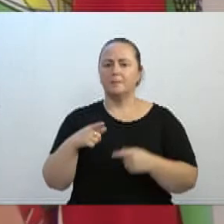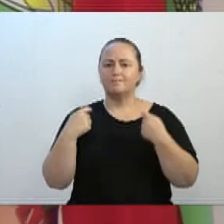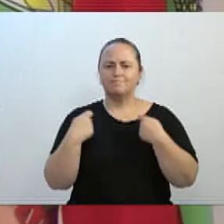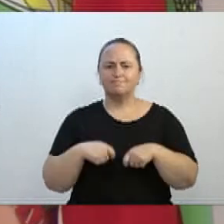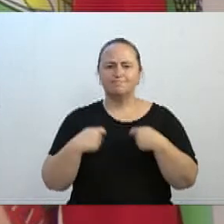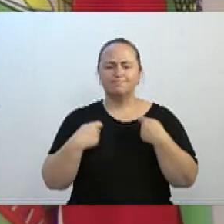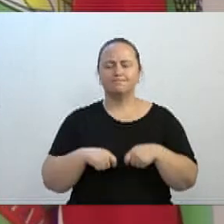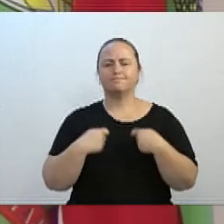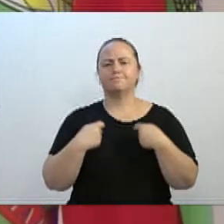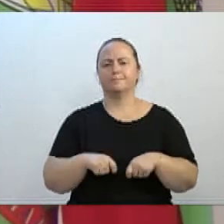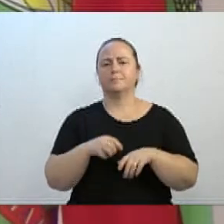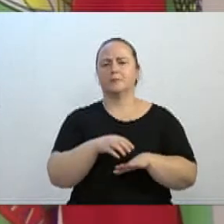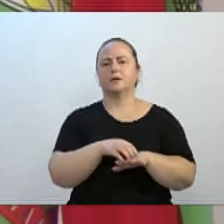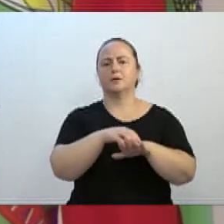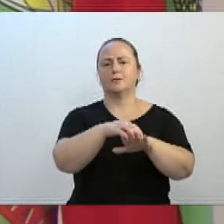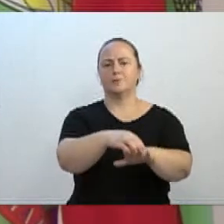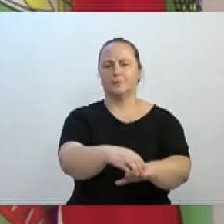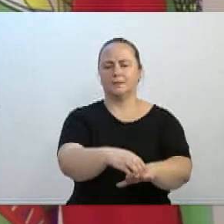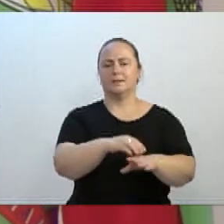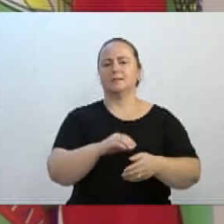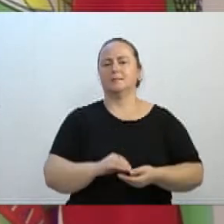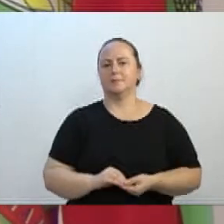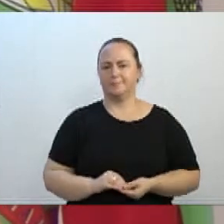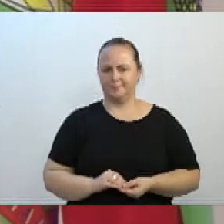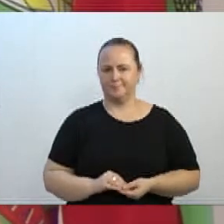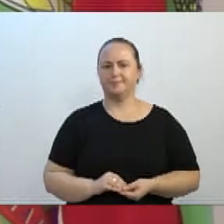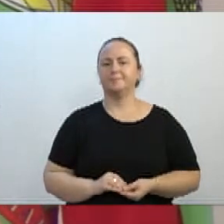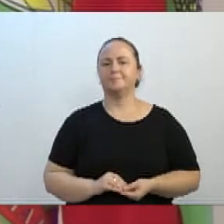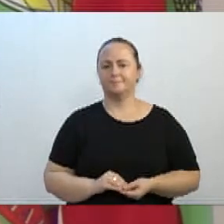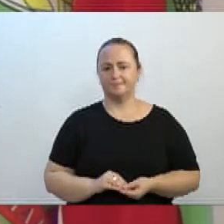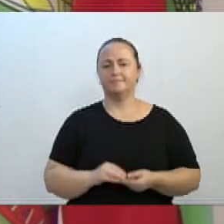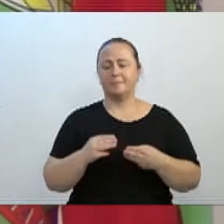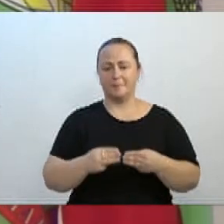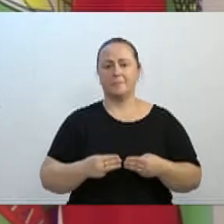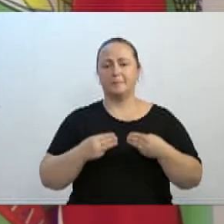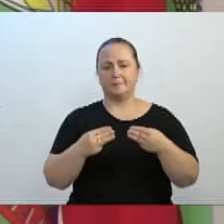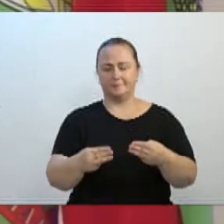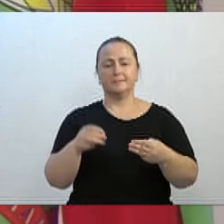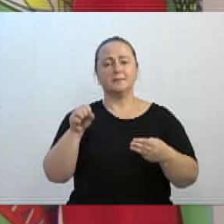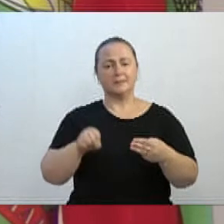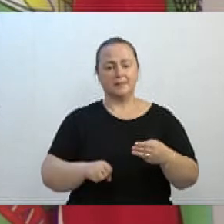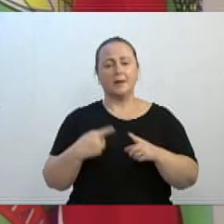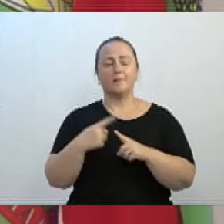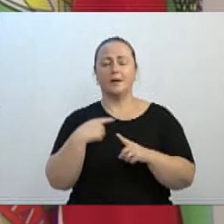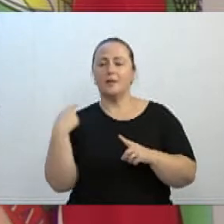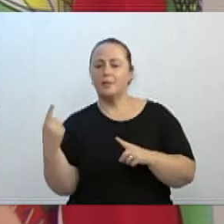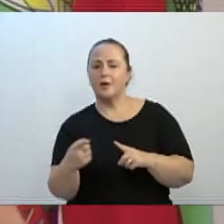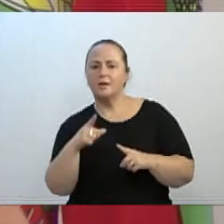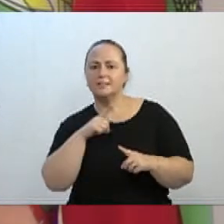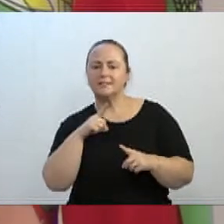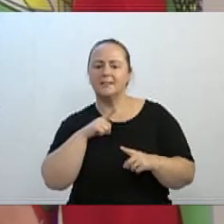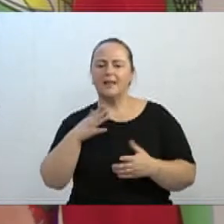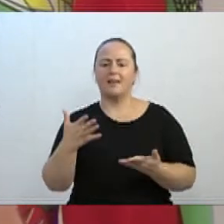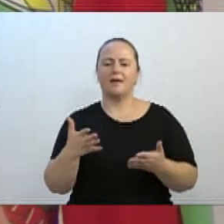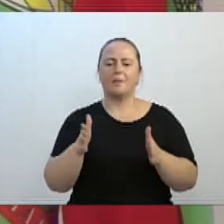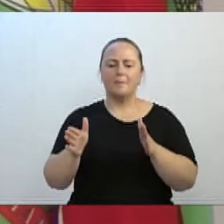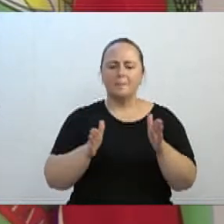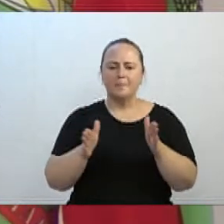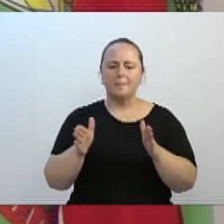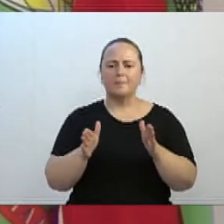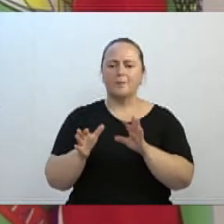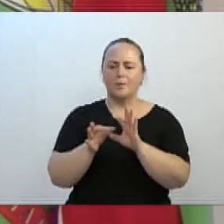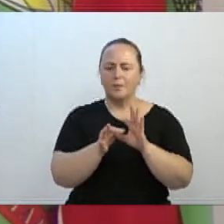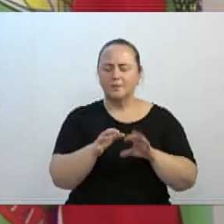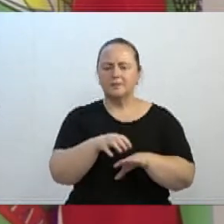ao Ministério do Turismo, porque a gente tem um apelo turístico, a gente precisa olhar para isso com bastante cuidado. E eu